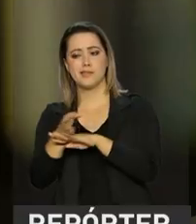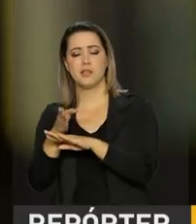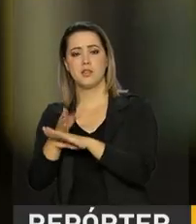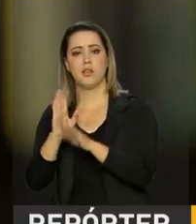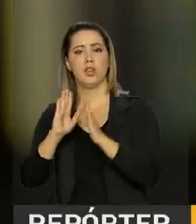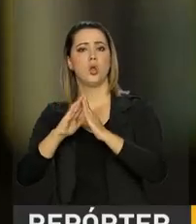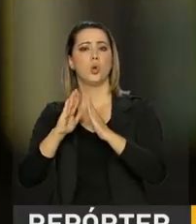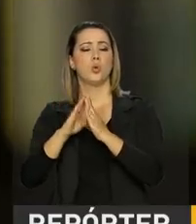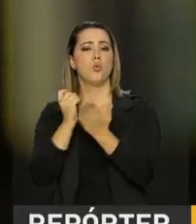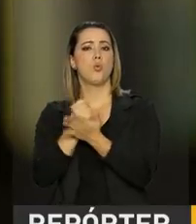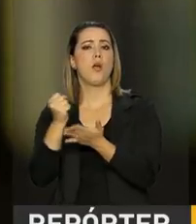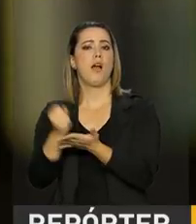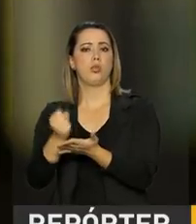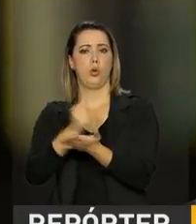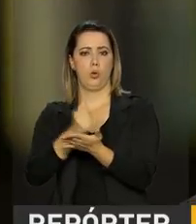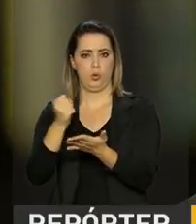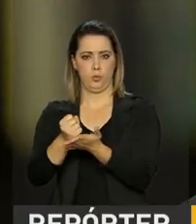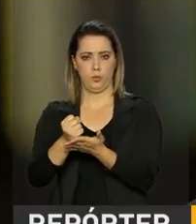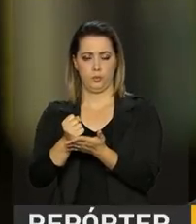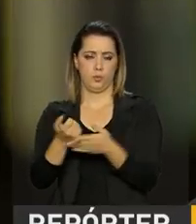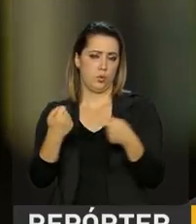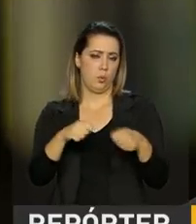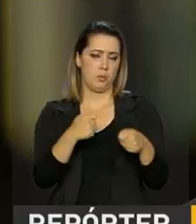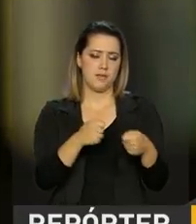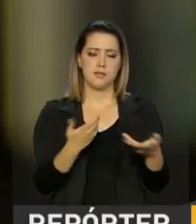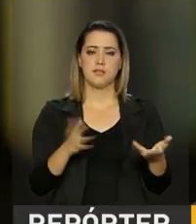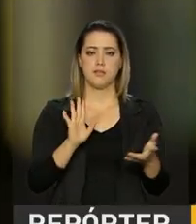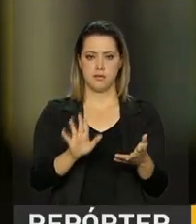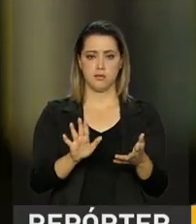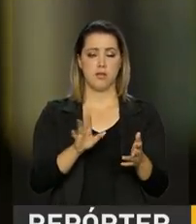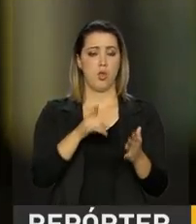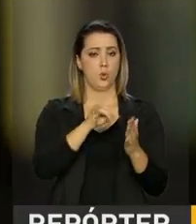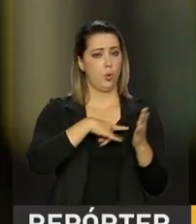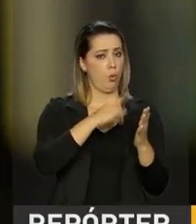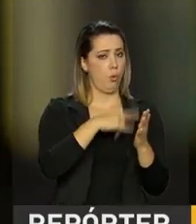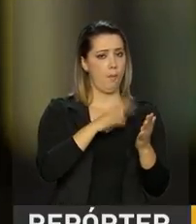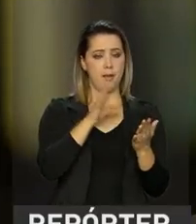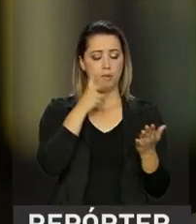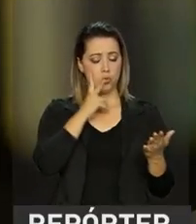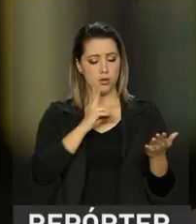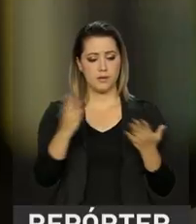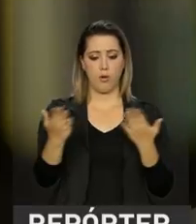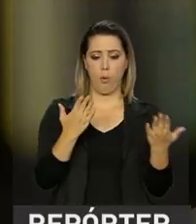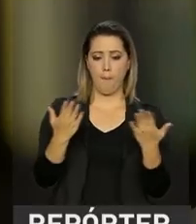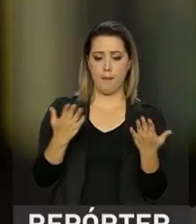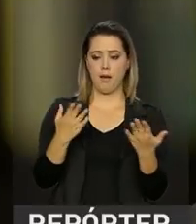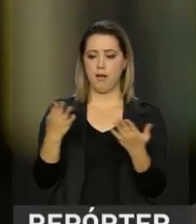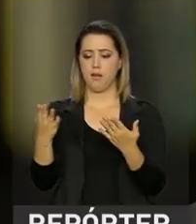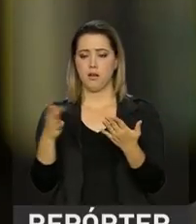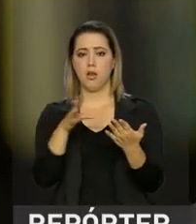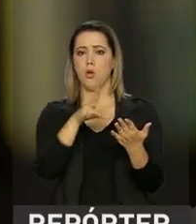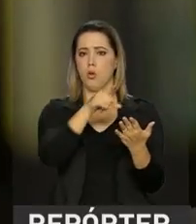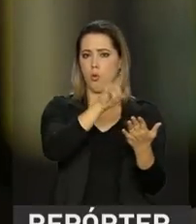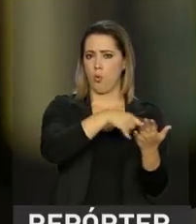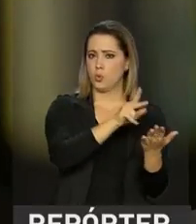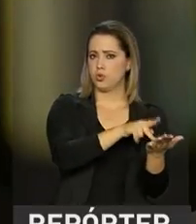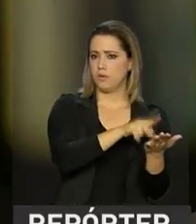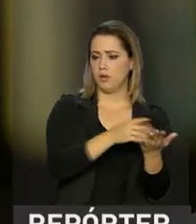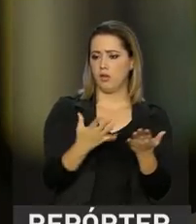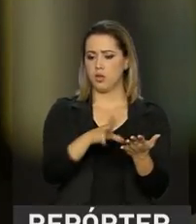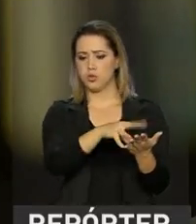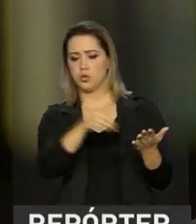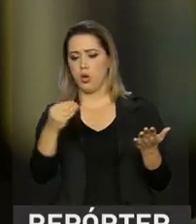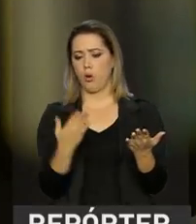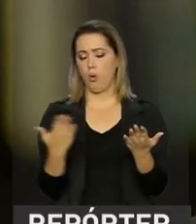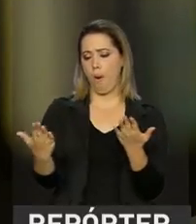próprio servidor. Os documentos não precisam mais ser autenticados. À vista do original, o próprio servidor diz que